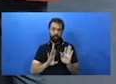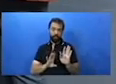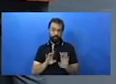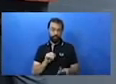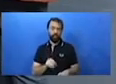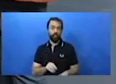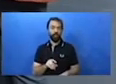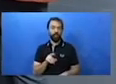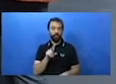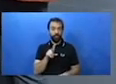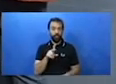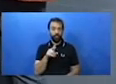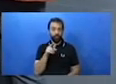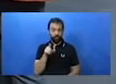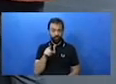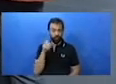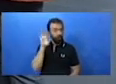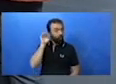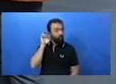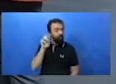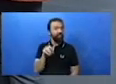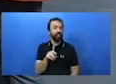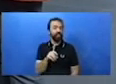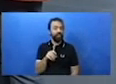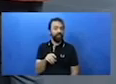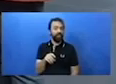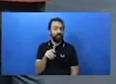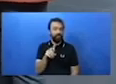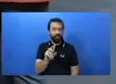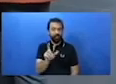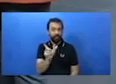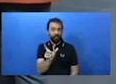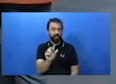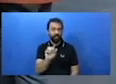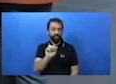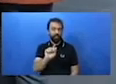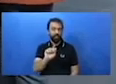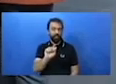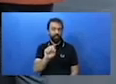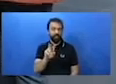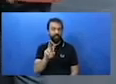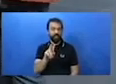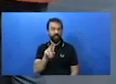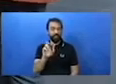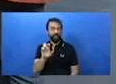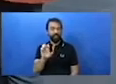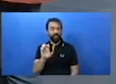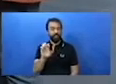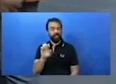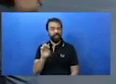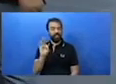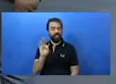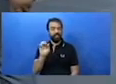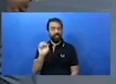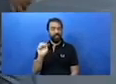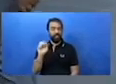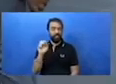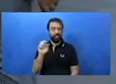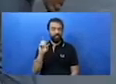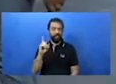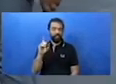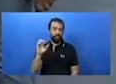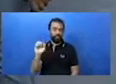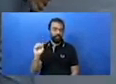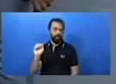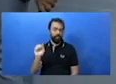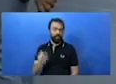Nordeste, falar para você que ela está arretada. O que será que é arretada, professora? Pesquisa aí e me fala. Vamos assistir o